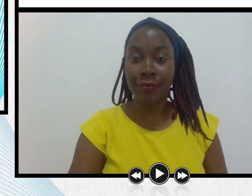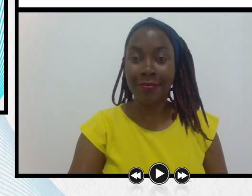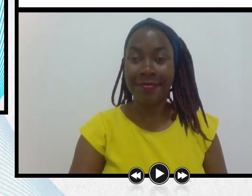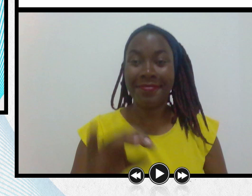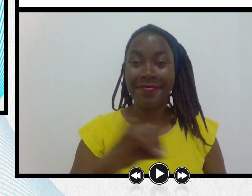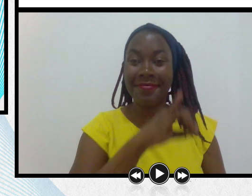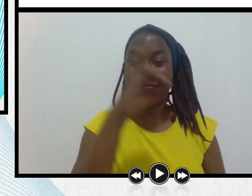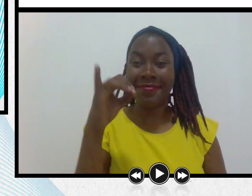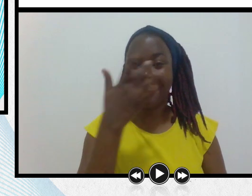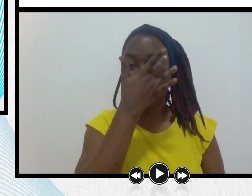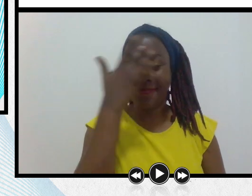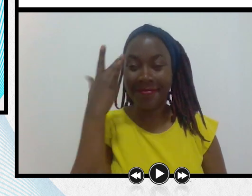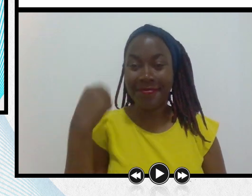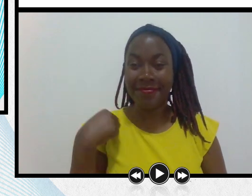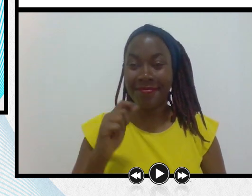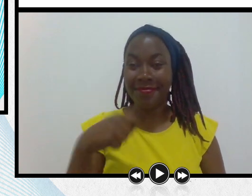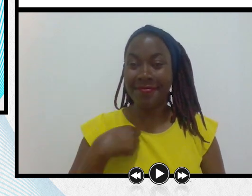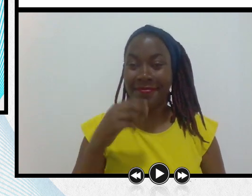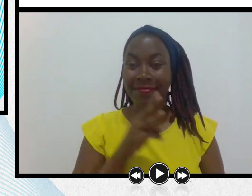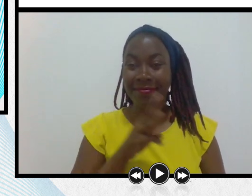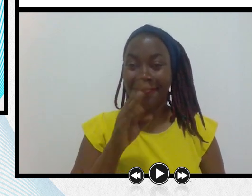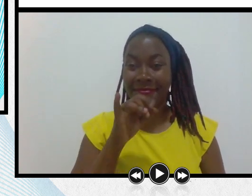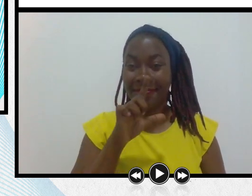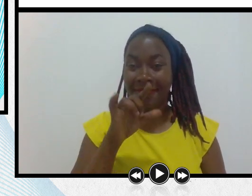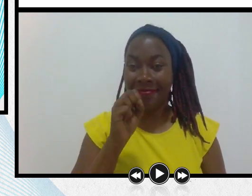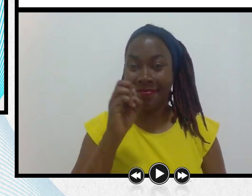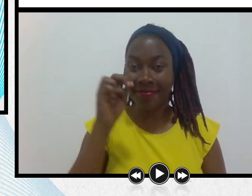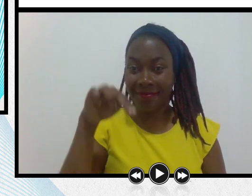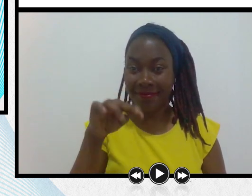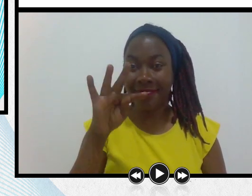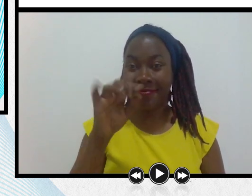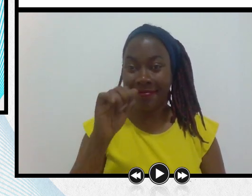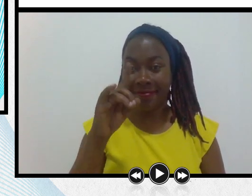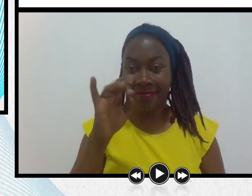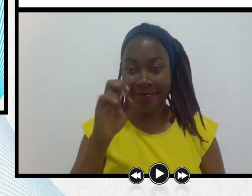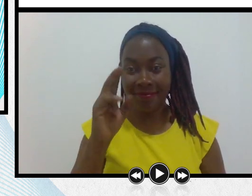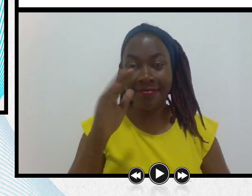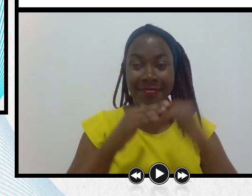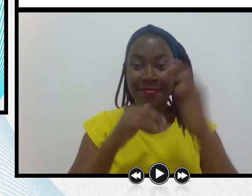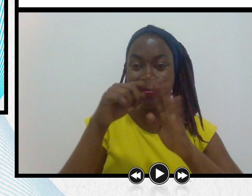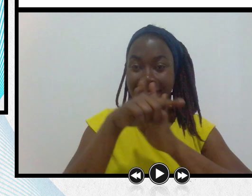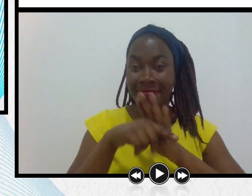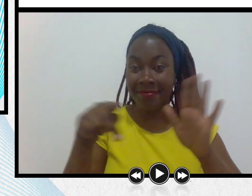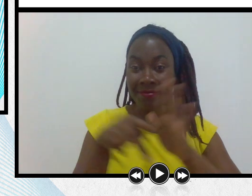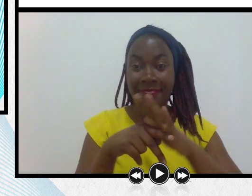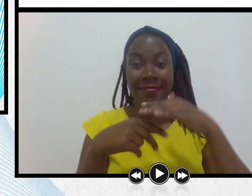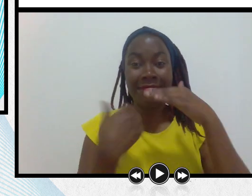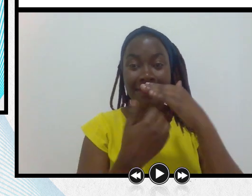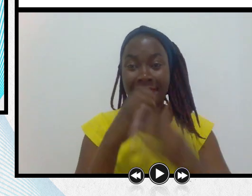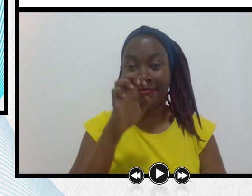Olá, pessoal. Eu sou o Wilson Tadeu Lopes da Silva, eu sou pesquisador da Embrapa Instrumentação. Eu trabalho em São Carlos, no interior de São